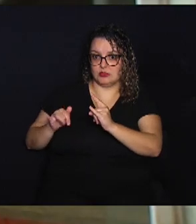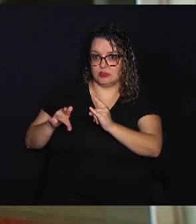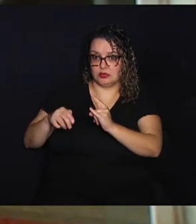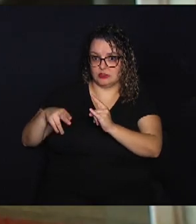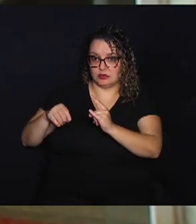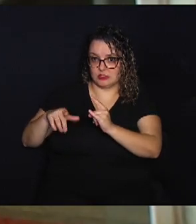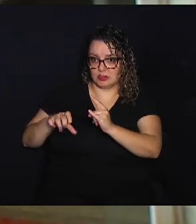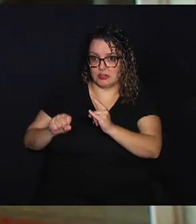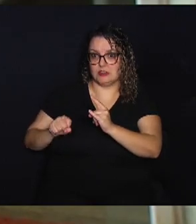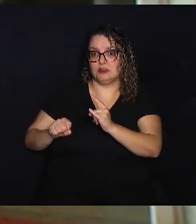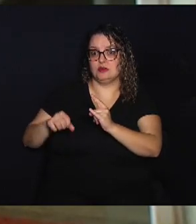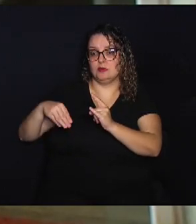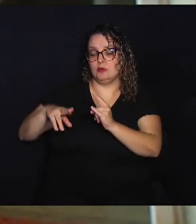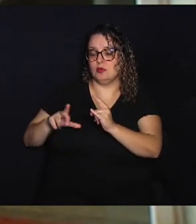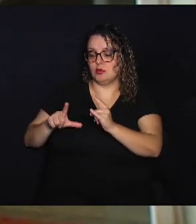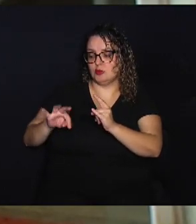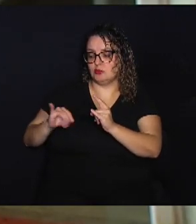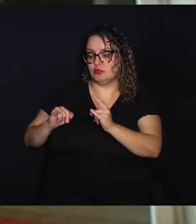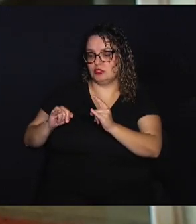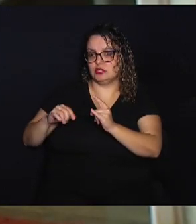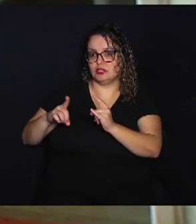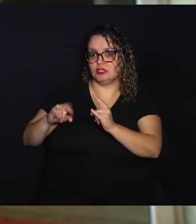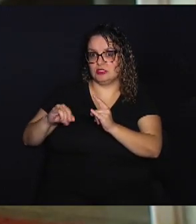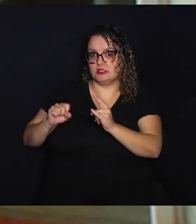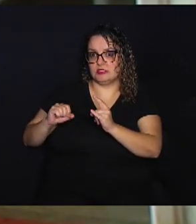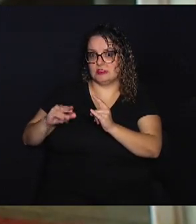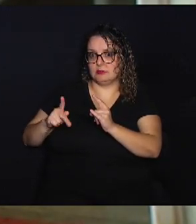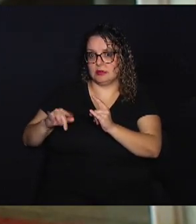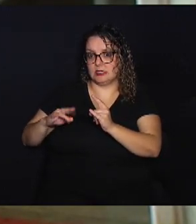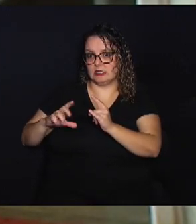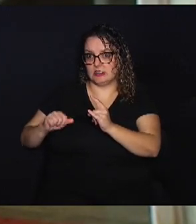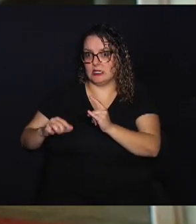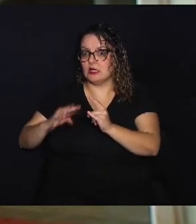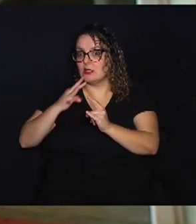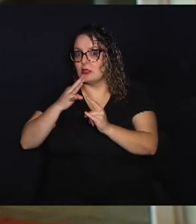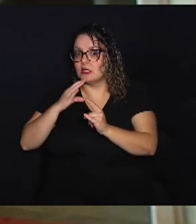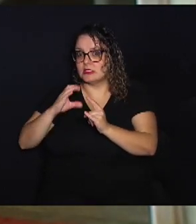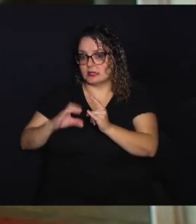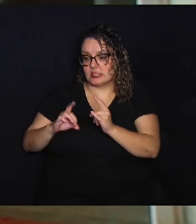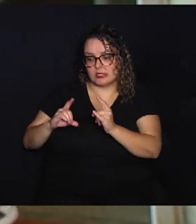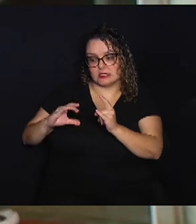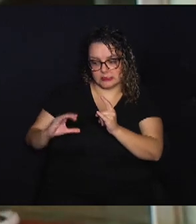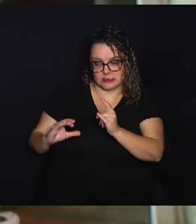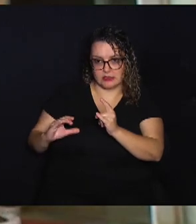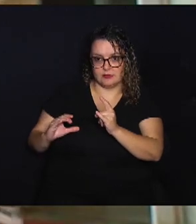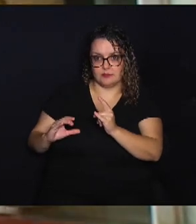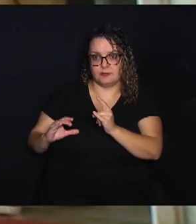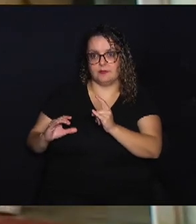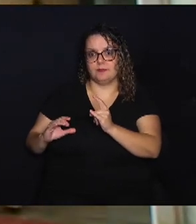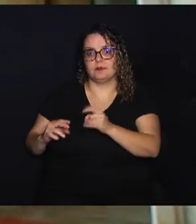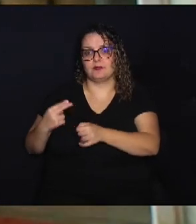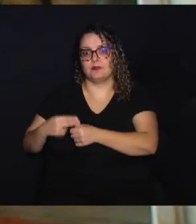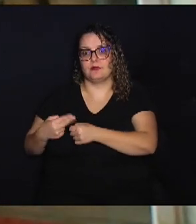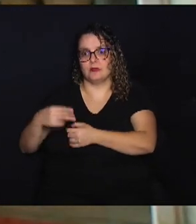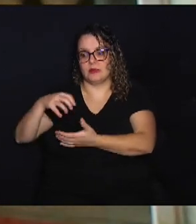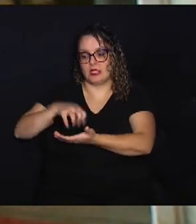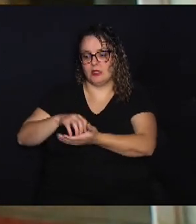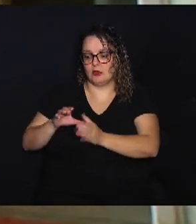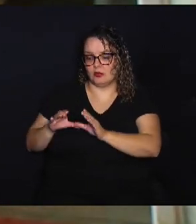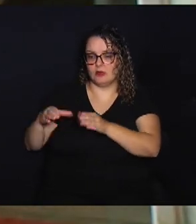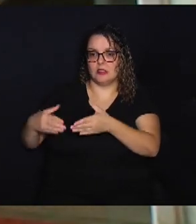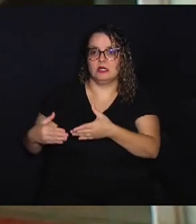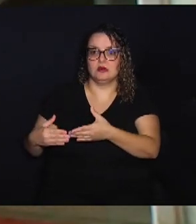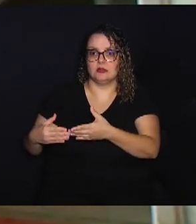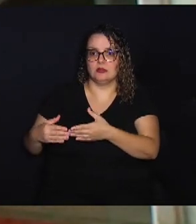Multidisciplinar da Unicamp, ou mais conhecido como, também por algumas pessoas como CDC, né, o Centro de Convenções, né,